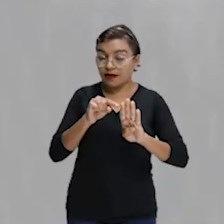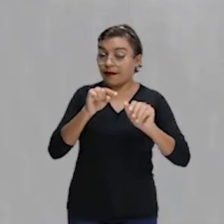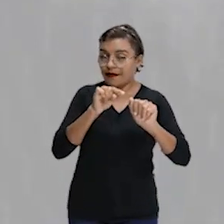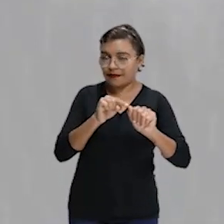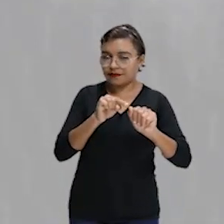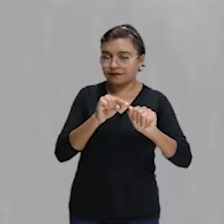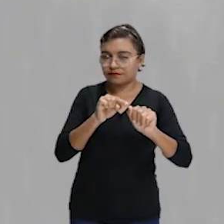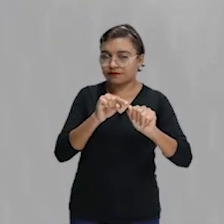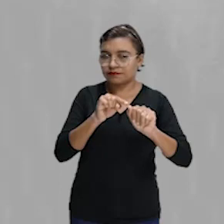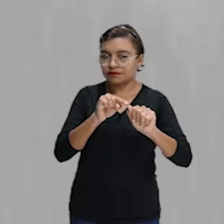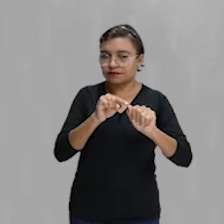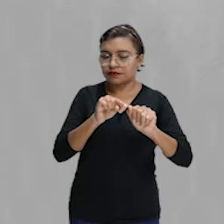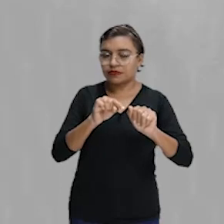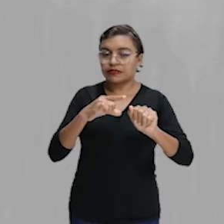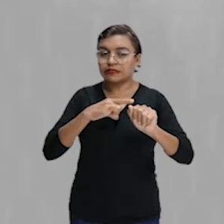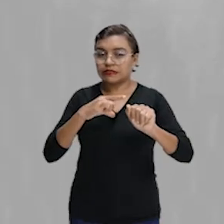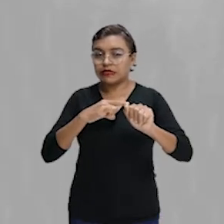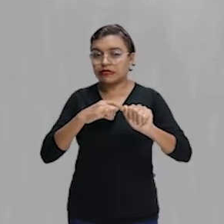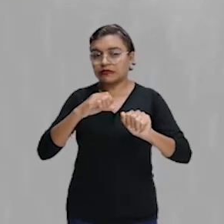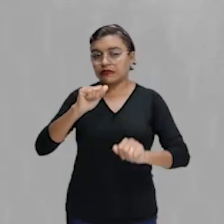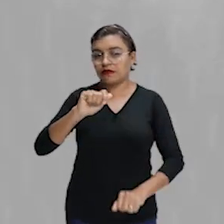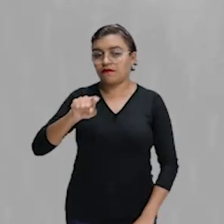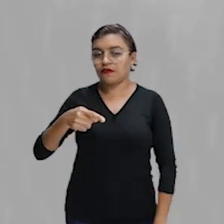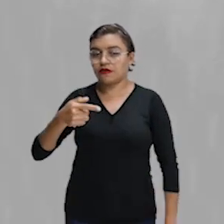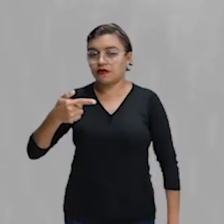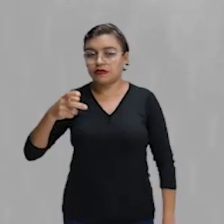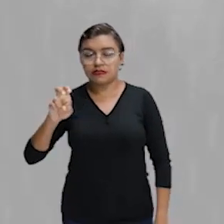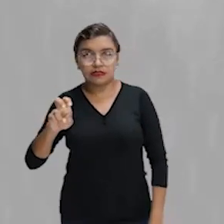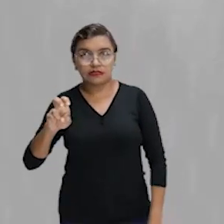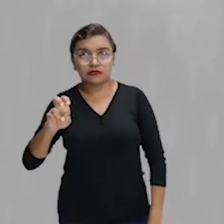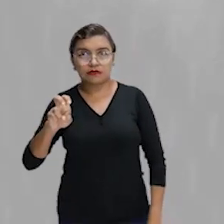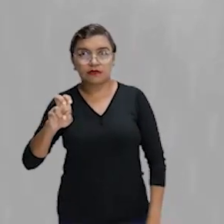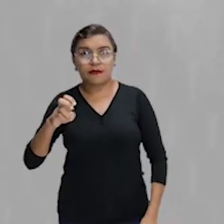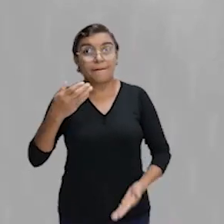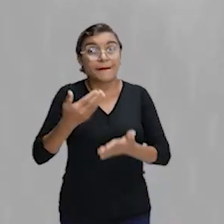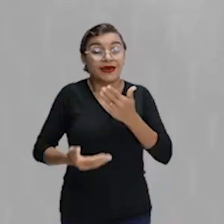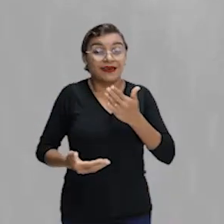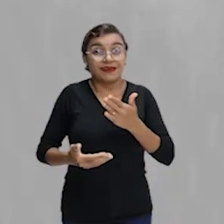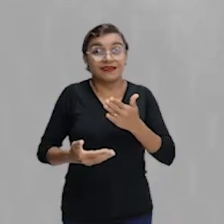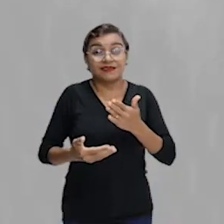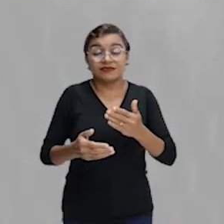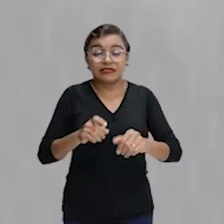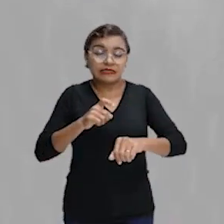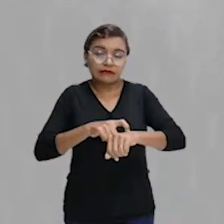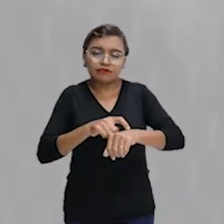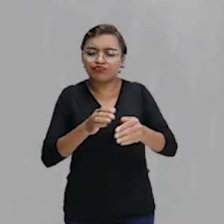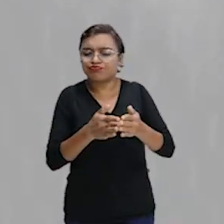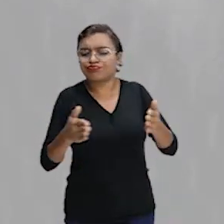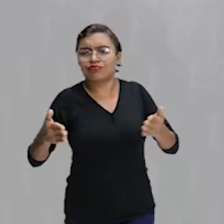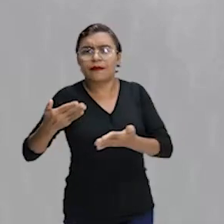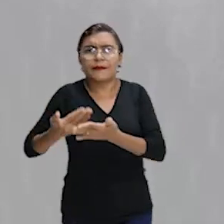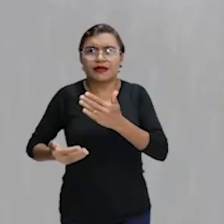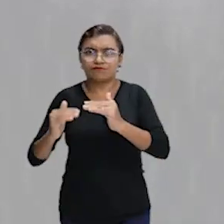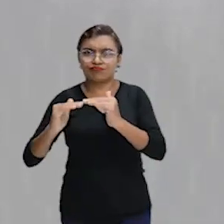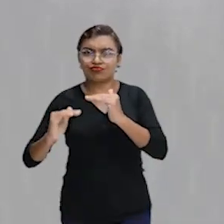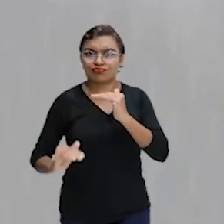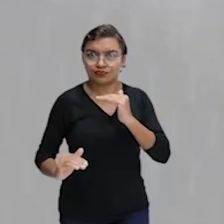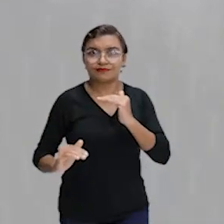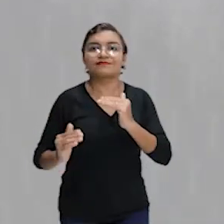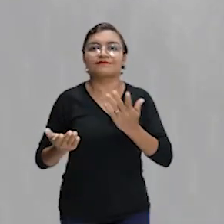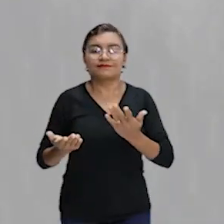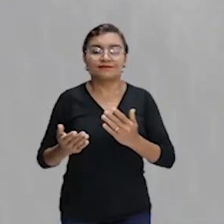tem 0,25 associada nela, 0,25 é o que sai, é o que perde com o passar do tempo, é o que decresce com o passar do